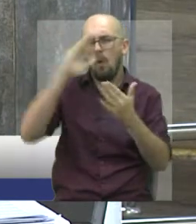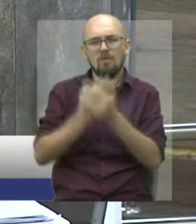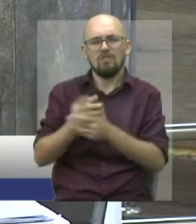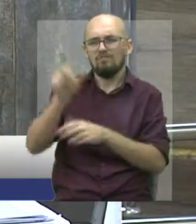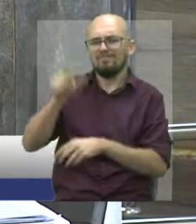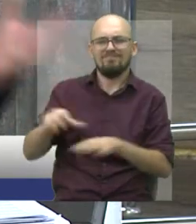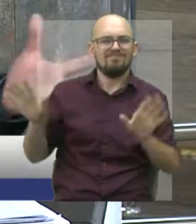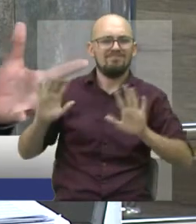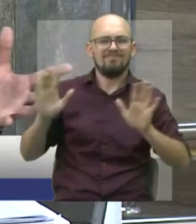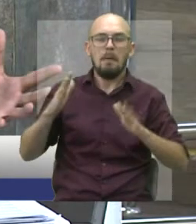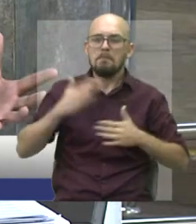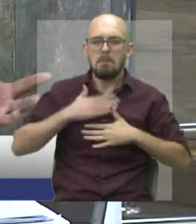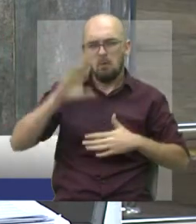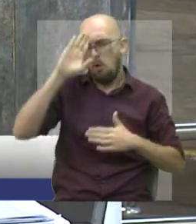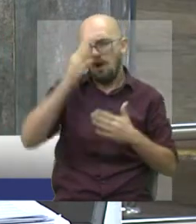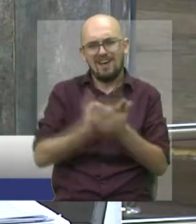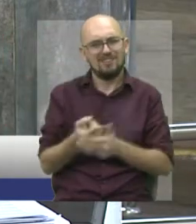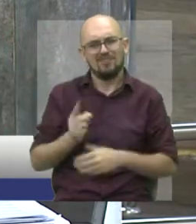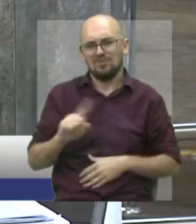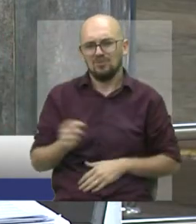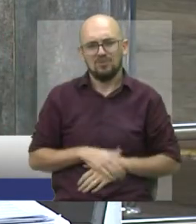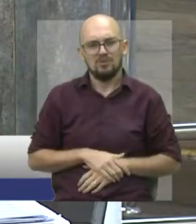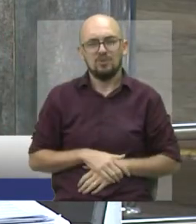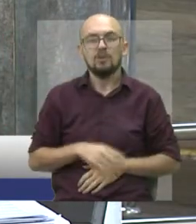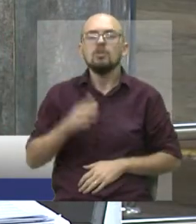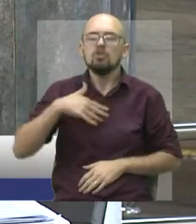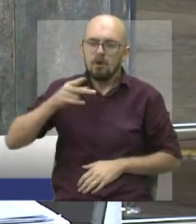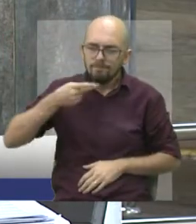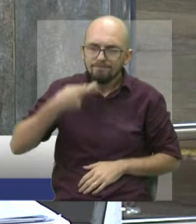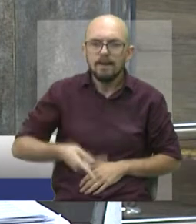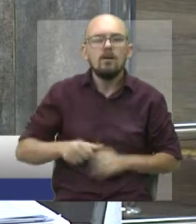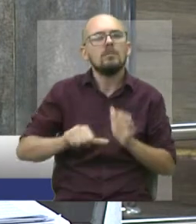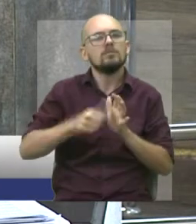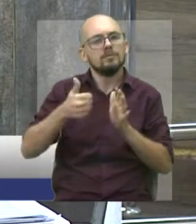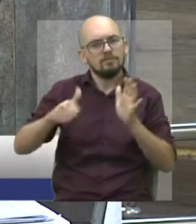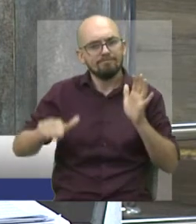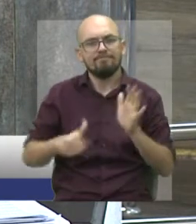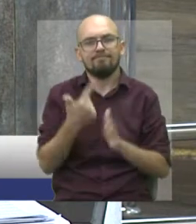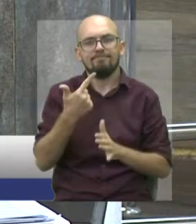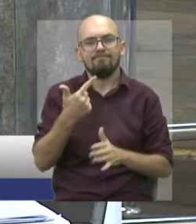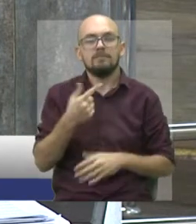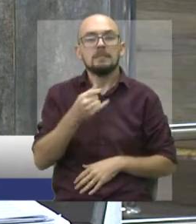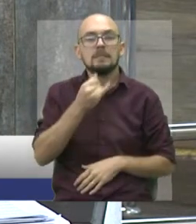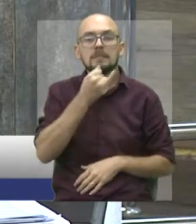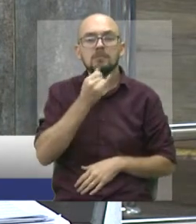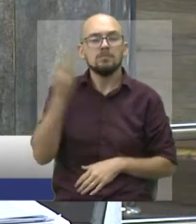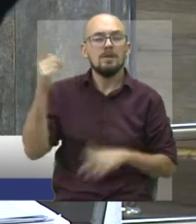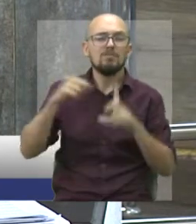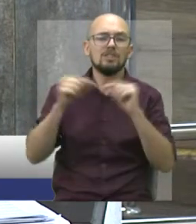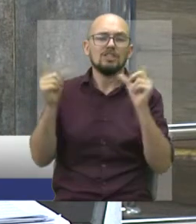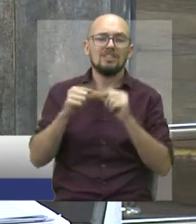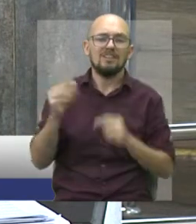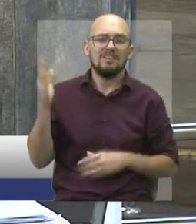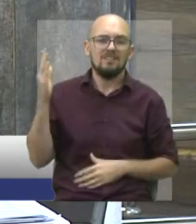que para mim eu não acredito. Eu já falei aqui uma vez. O exemplo está lá em Brasília.